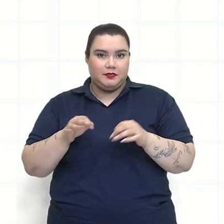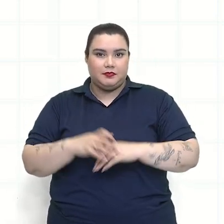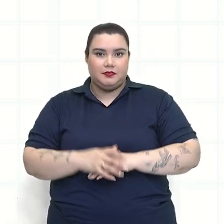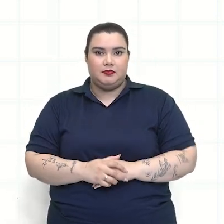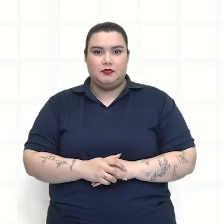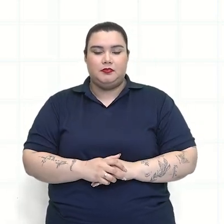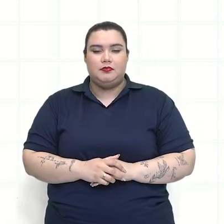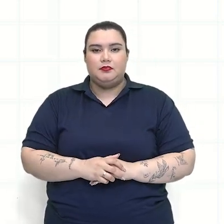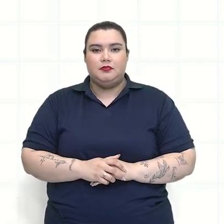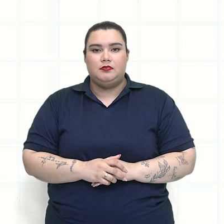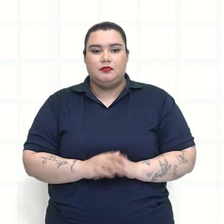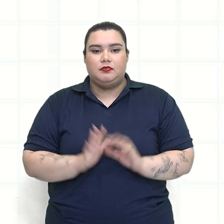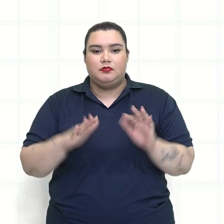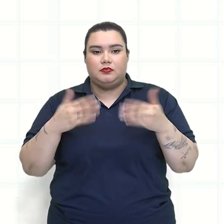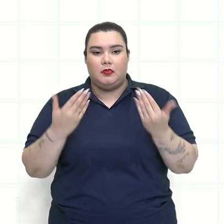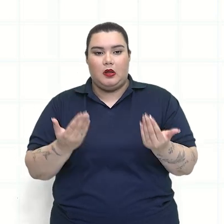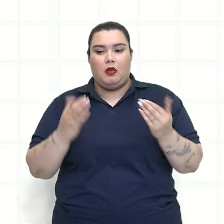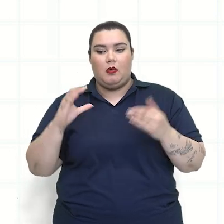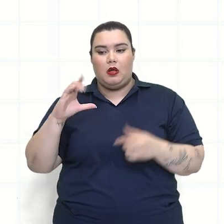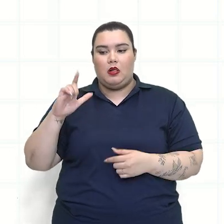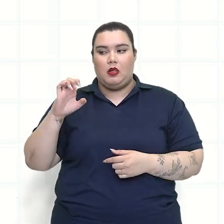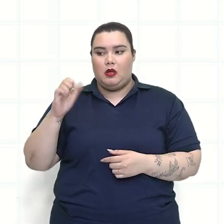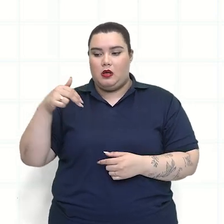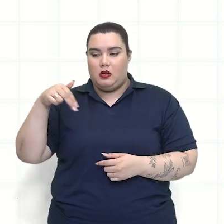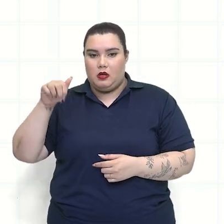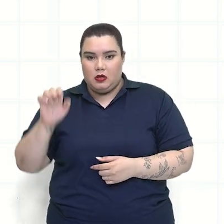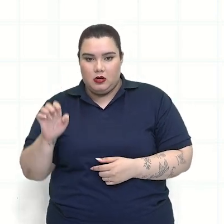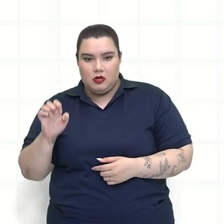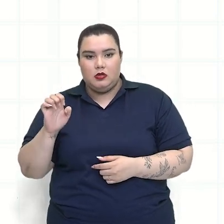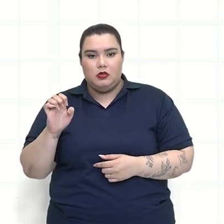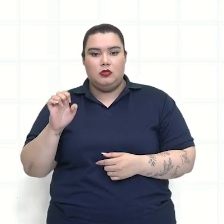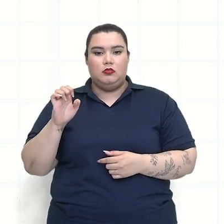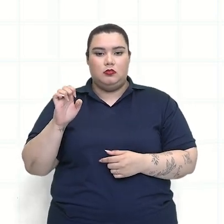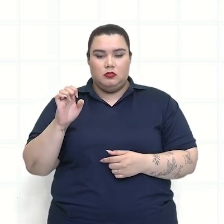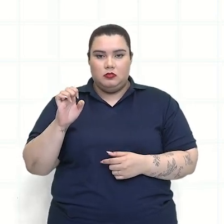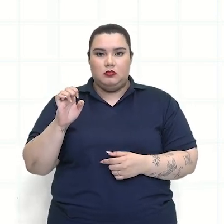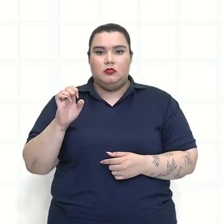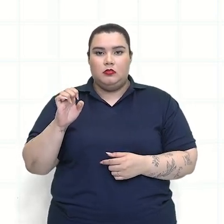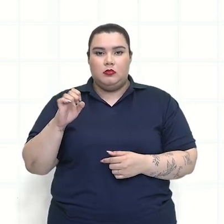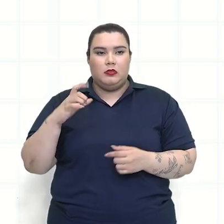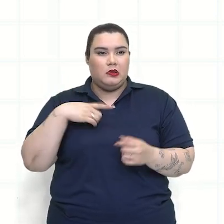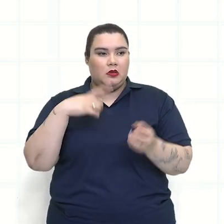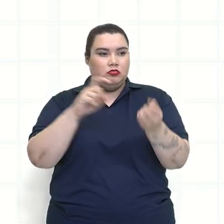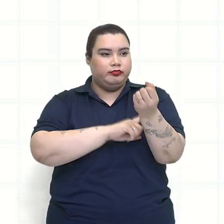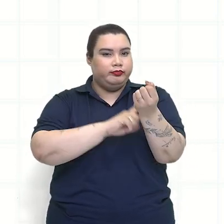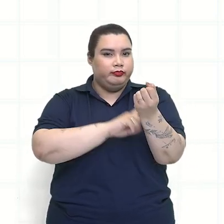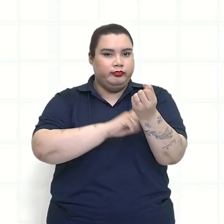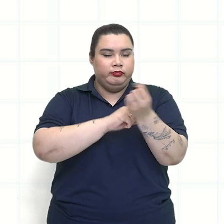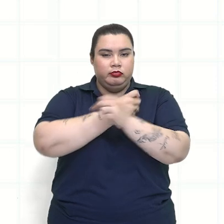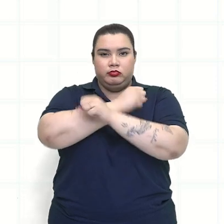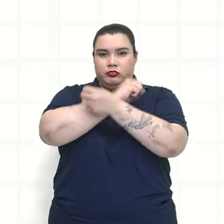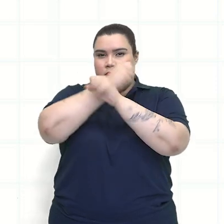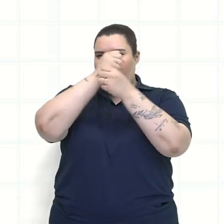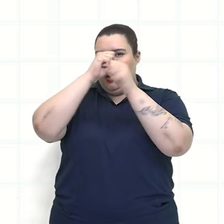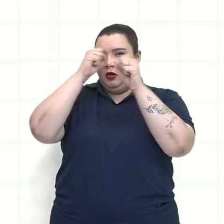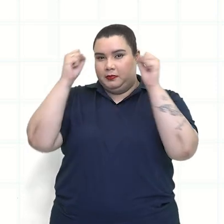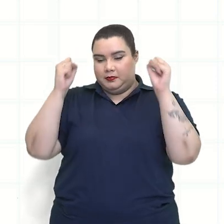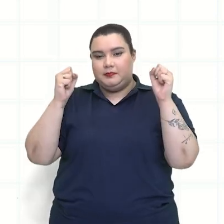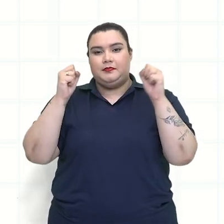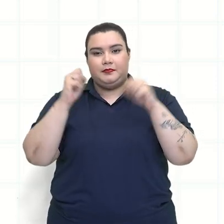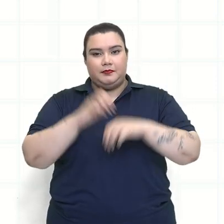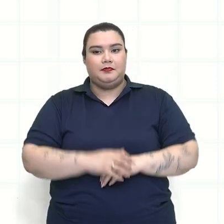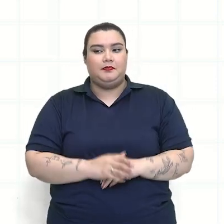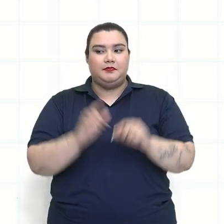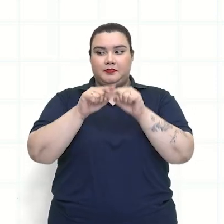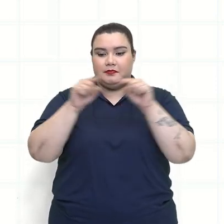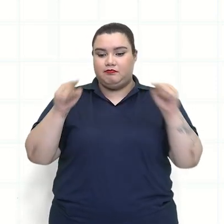né? Então, Cleane ficou uma fera, ficou muito irritada, ficou valente, mas aqui